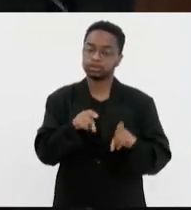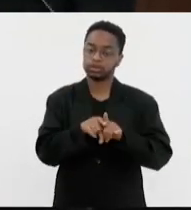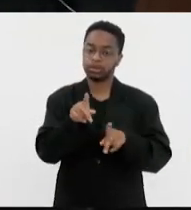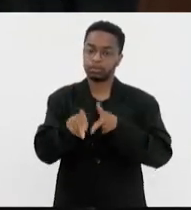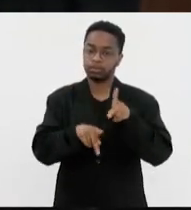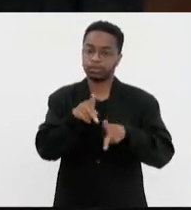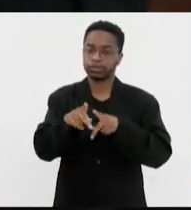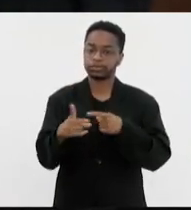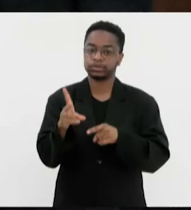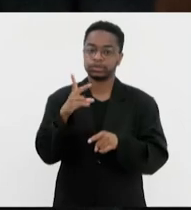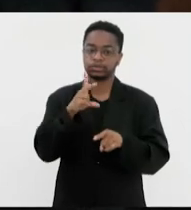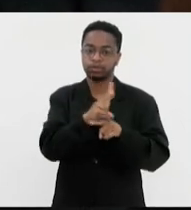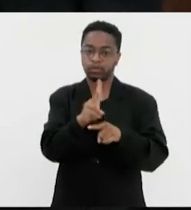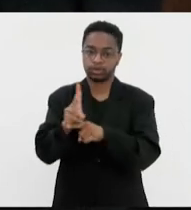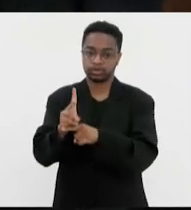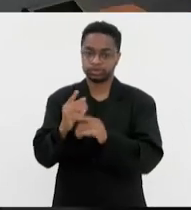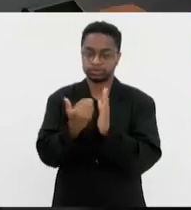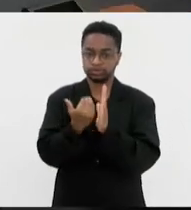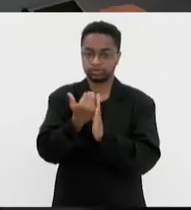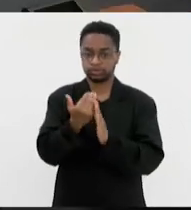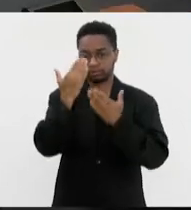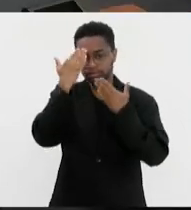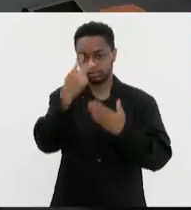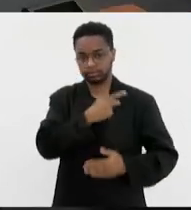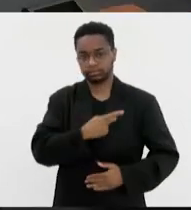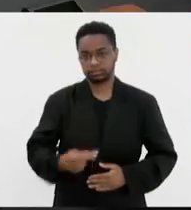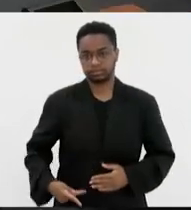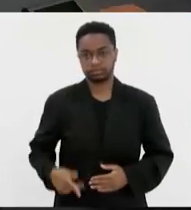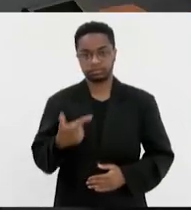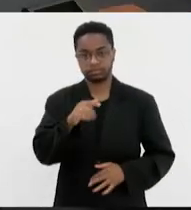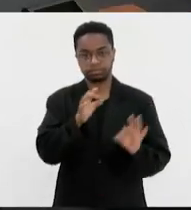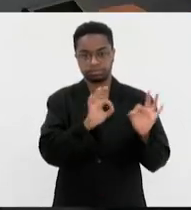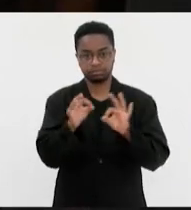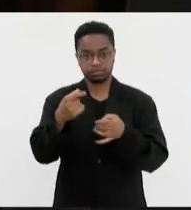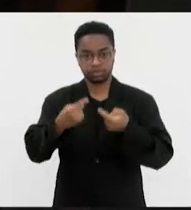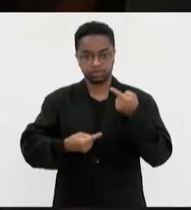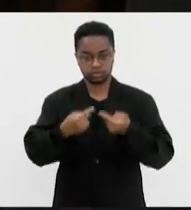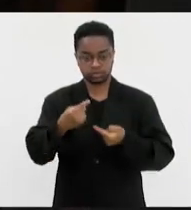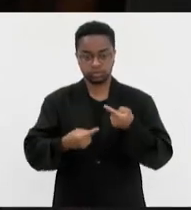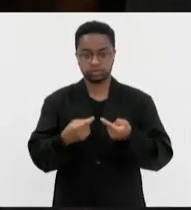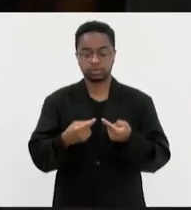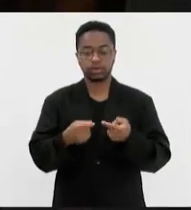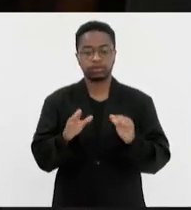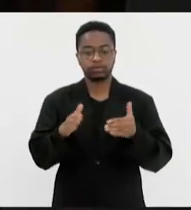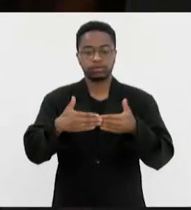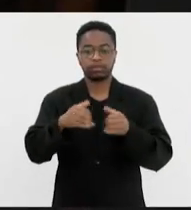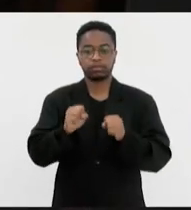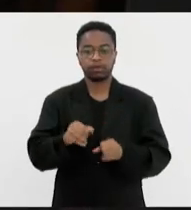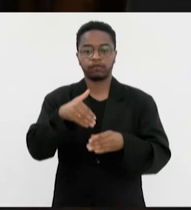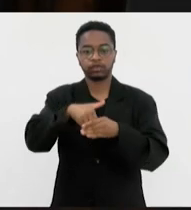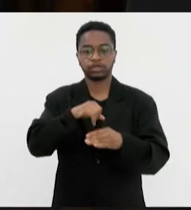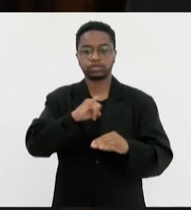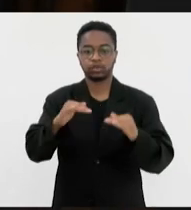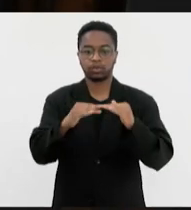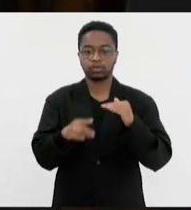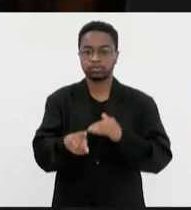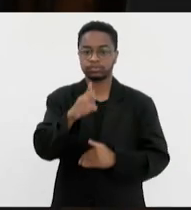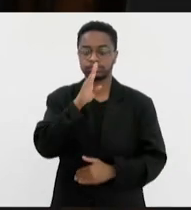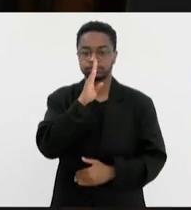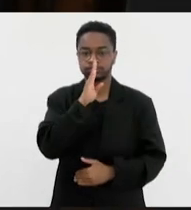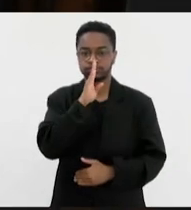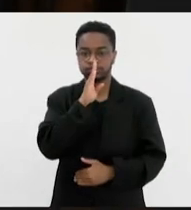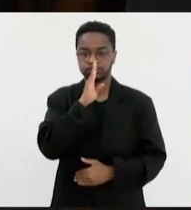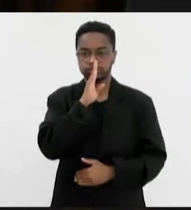bem mais protegida. Obrigado, senhora presidente. Não havendo mais quem queira discutir, encerrada a discussão e votação, senhores que aprovam a